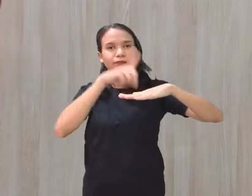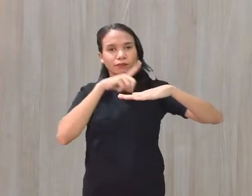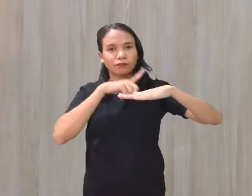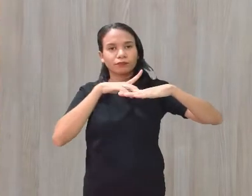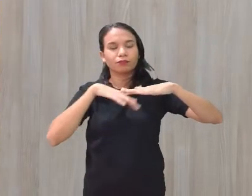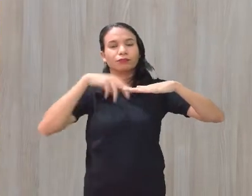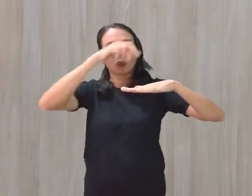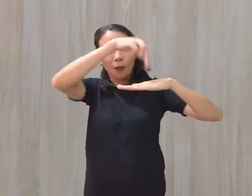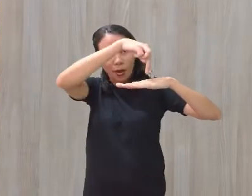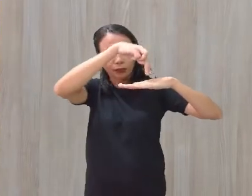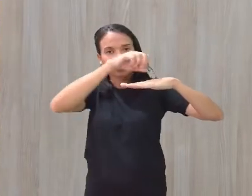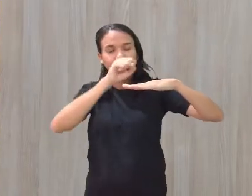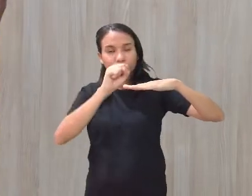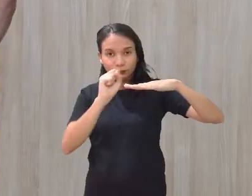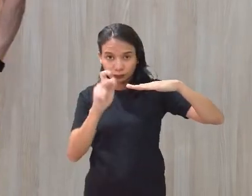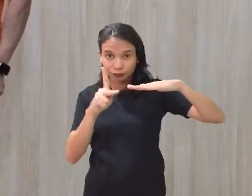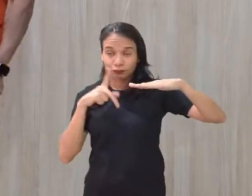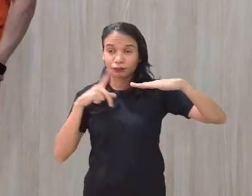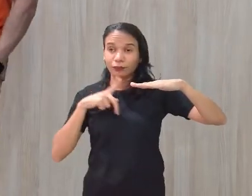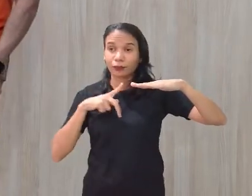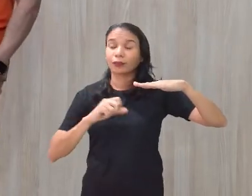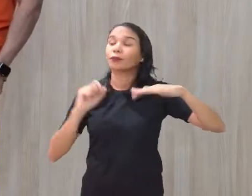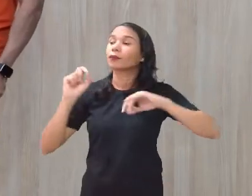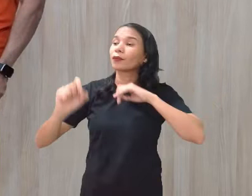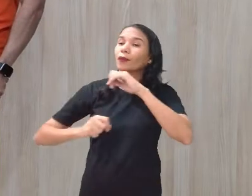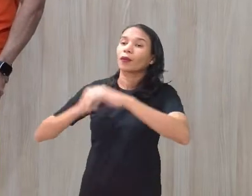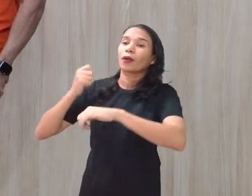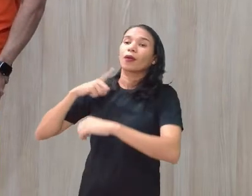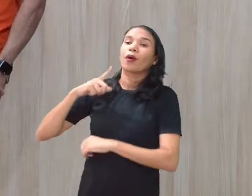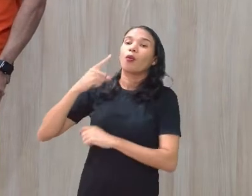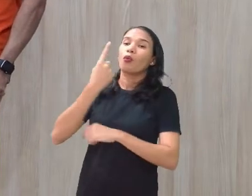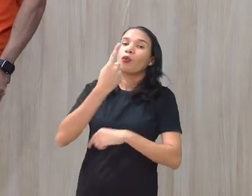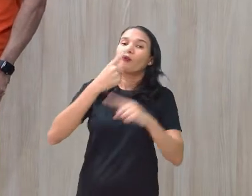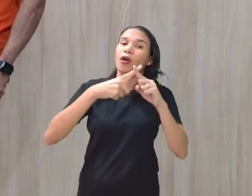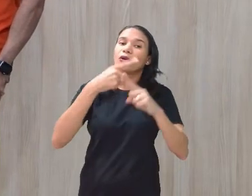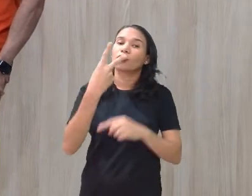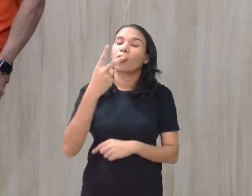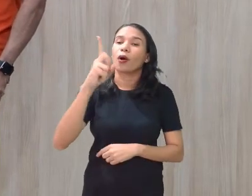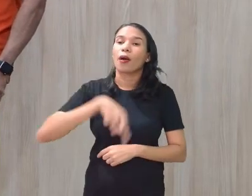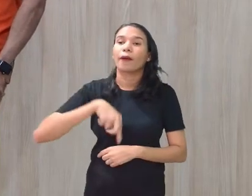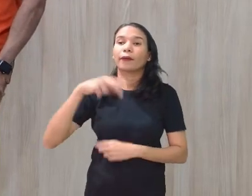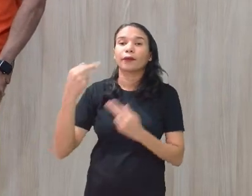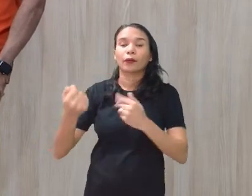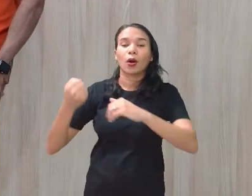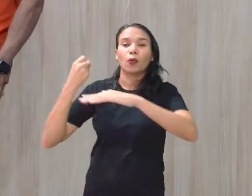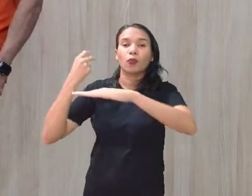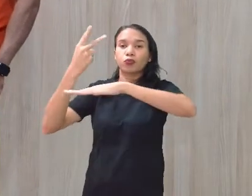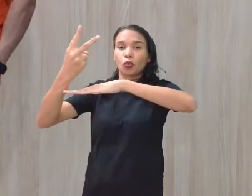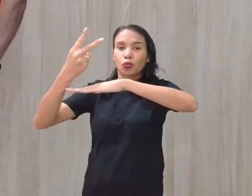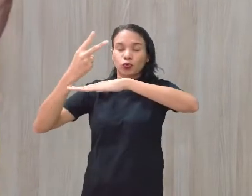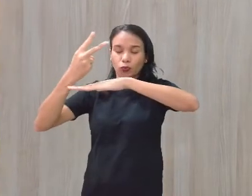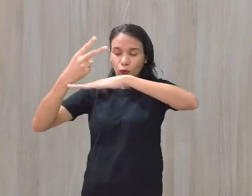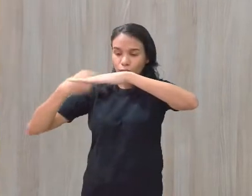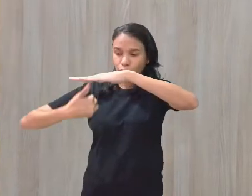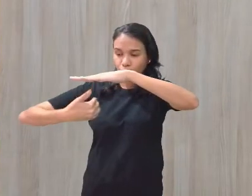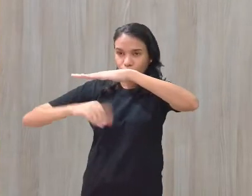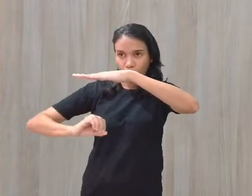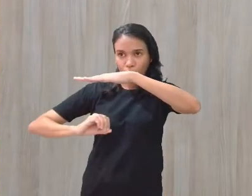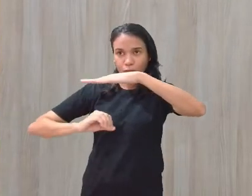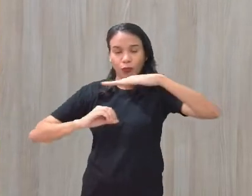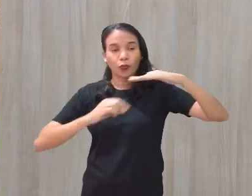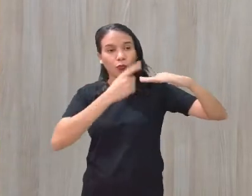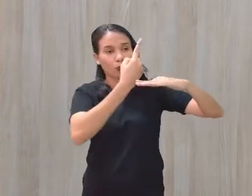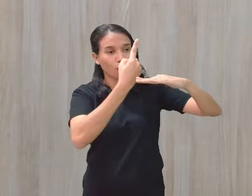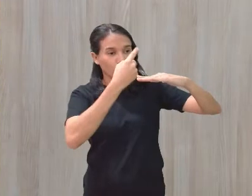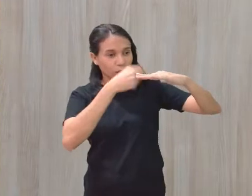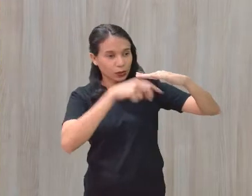no numerador. Então, eu tenho aí, ó, 1 vezes 2 é igual a 2. Então, eu tenho que